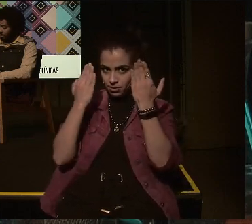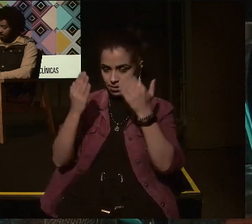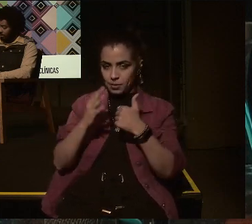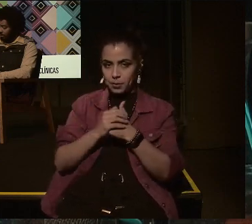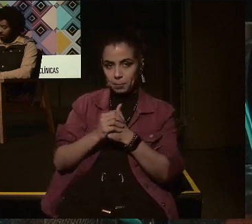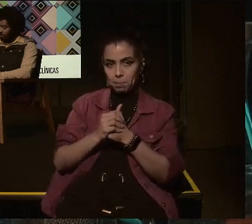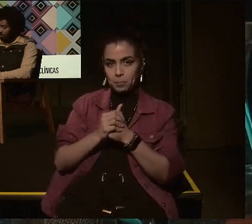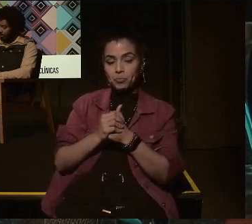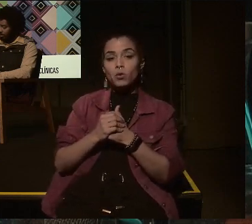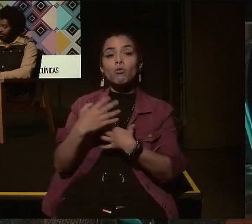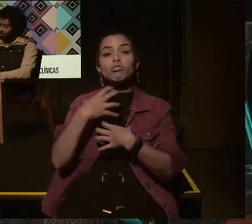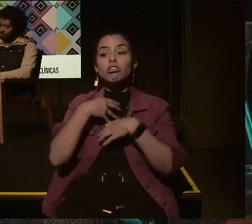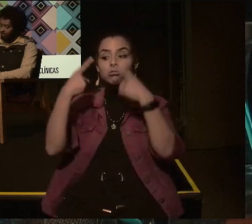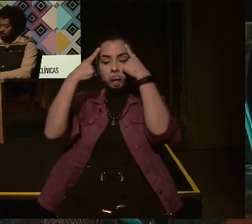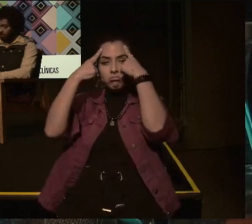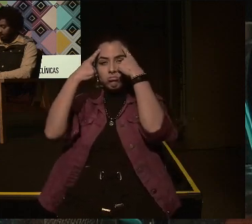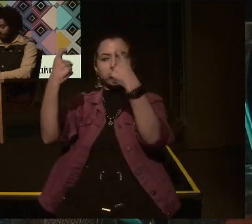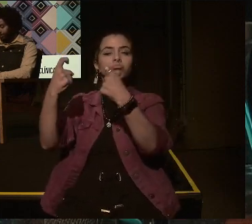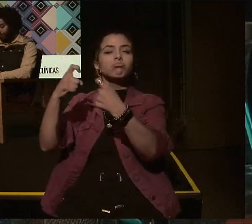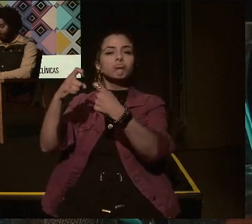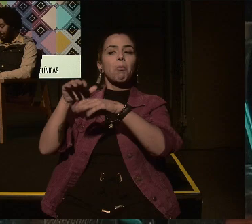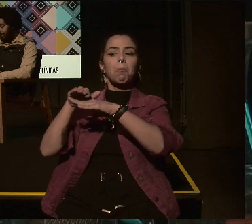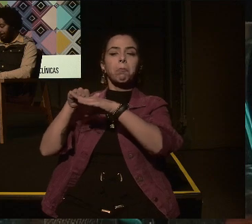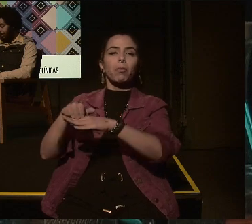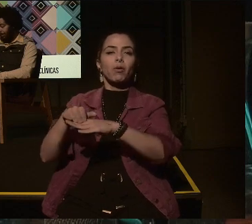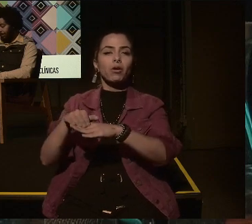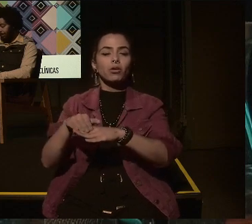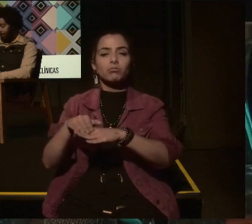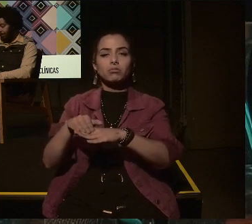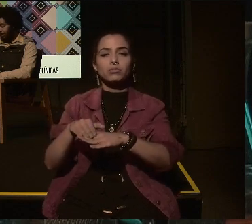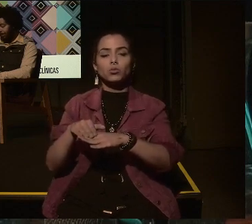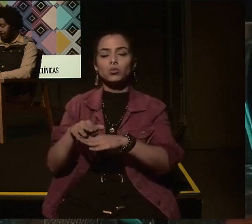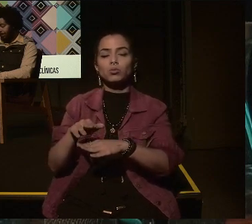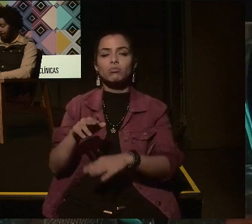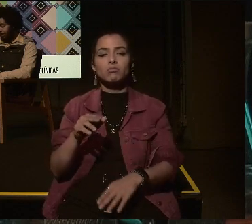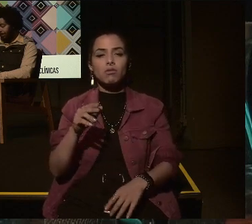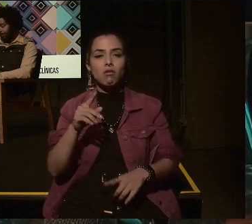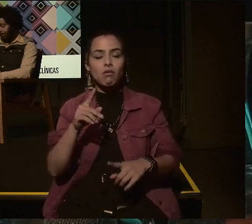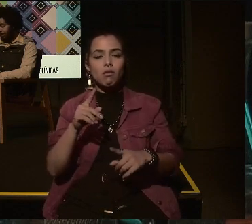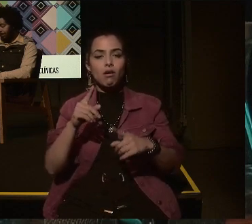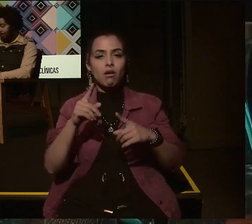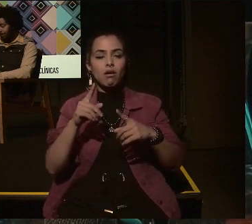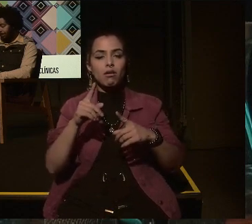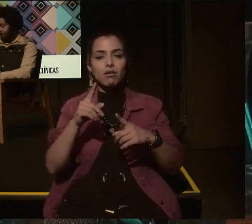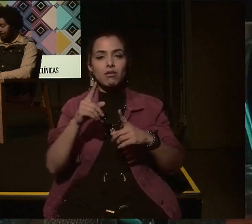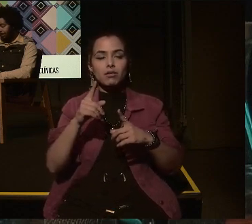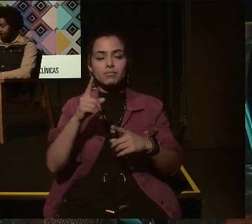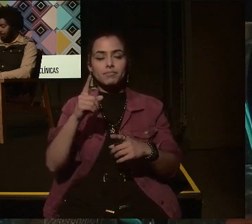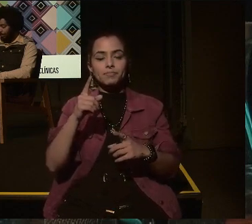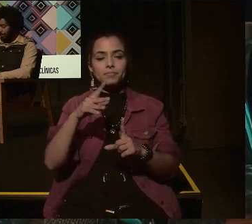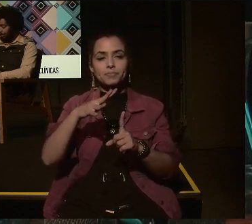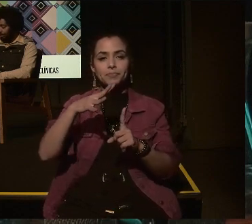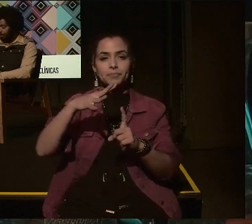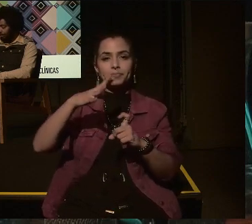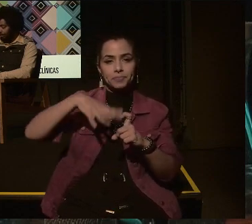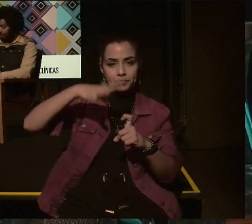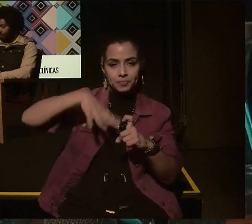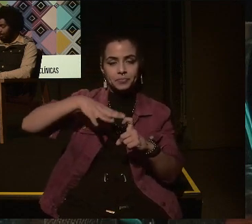A agressividade de Eros na cosmologia Yorubá é em mim.